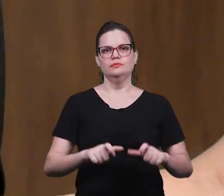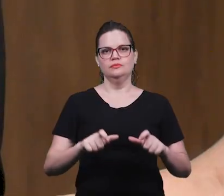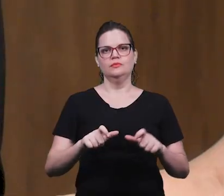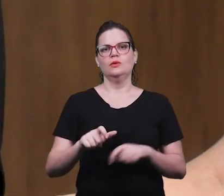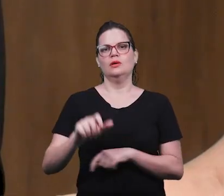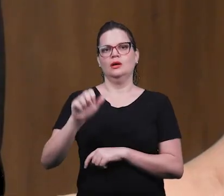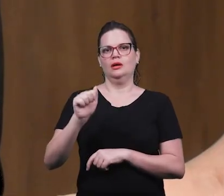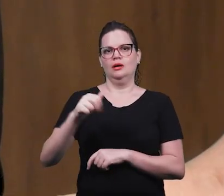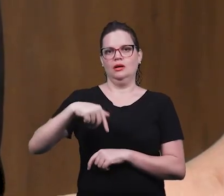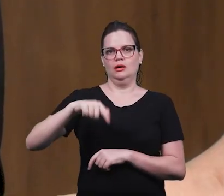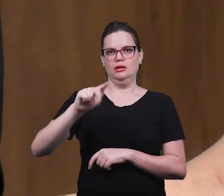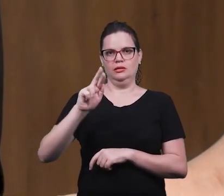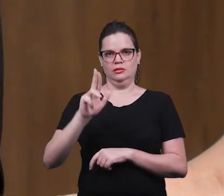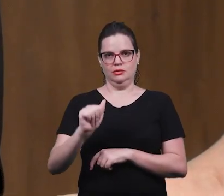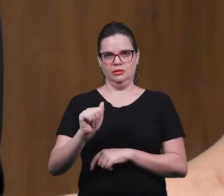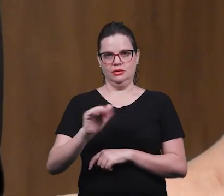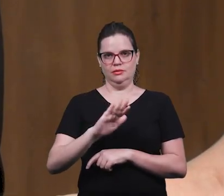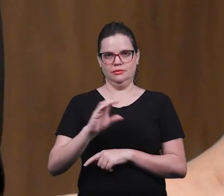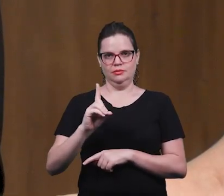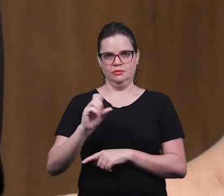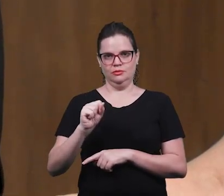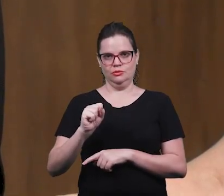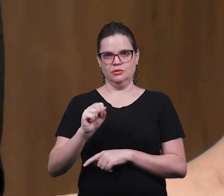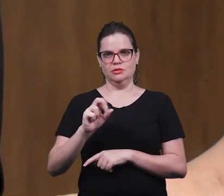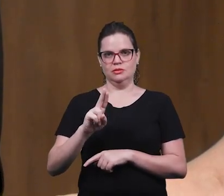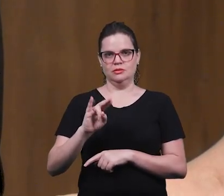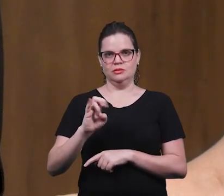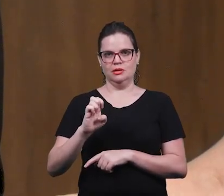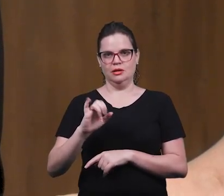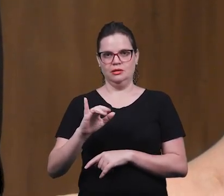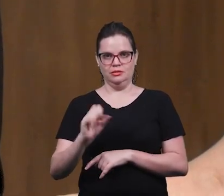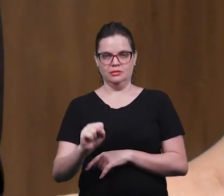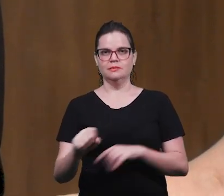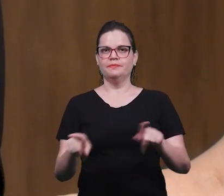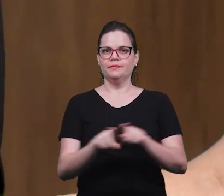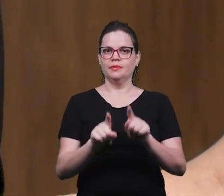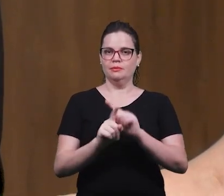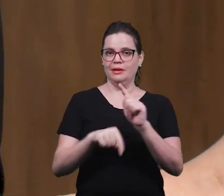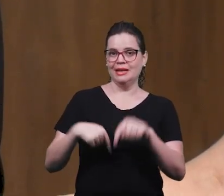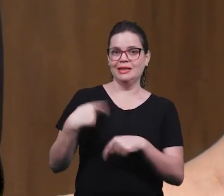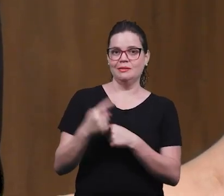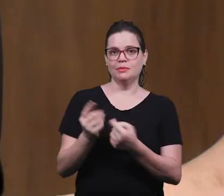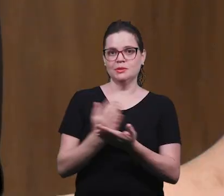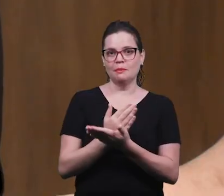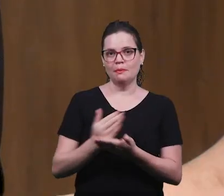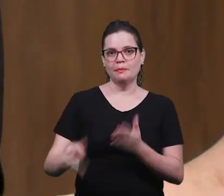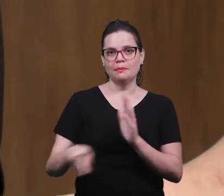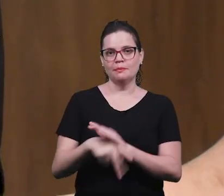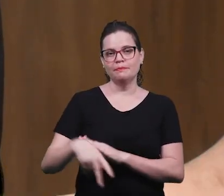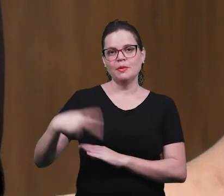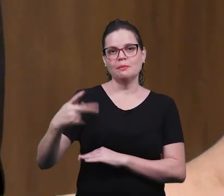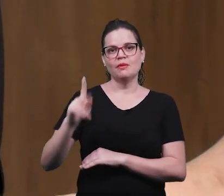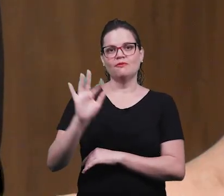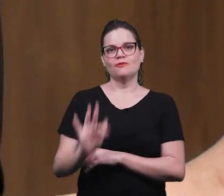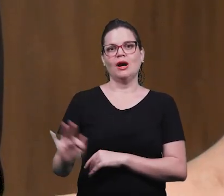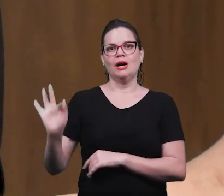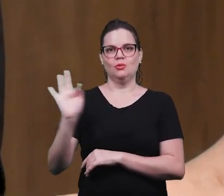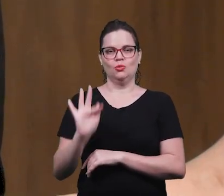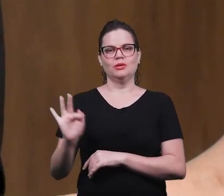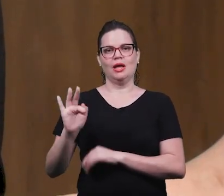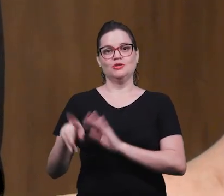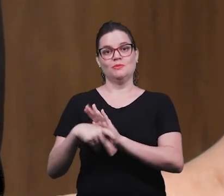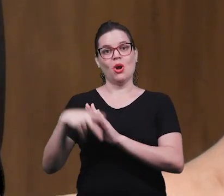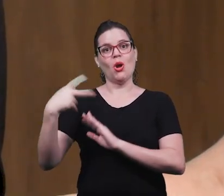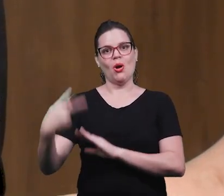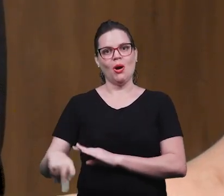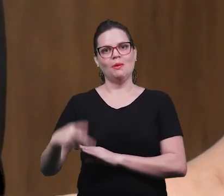num colégio da Marinha chamado Colégio Naval. Depois do Colégio Naval eu fui para a academia, né? Fazer a faculdade, né?